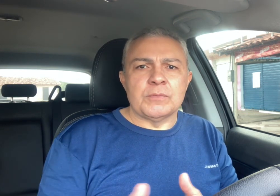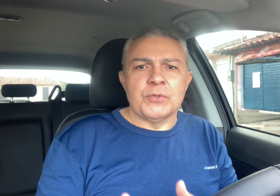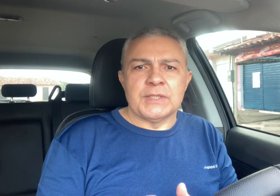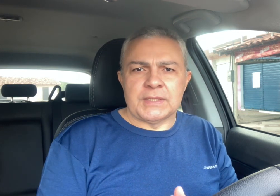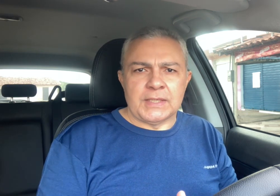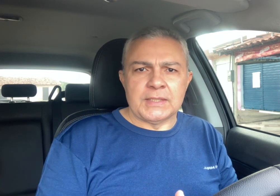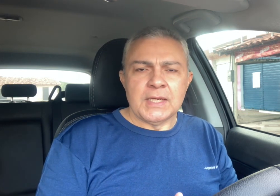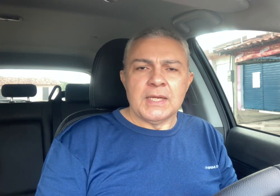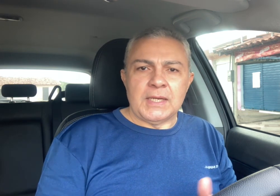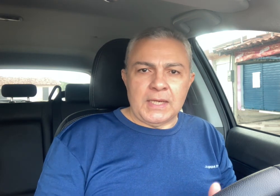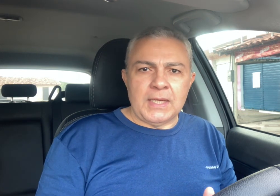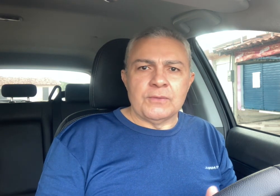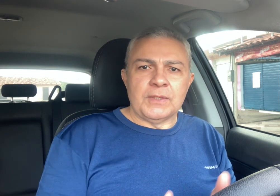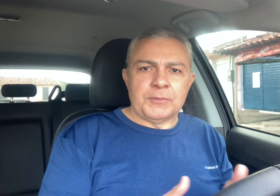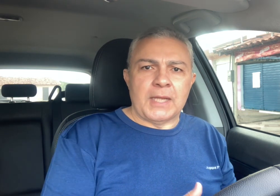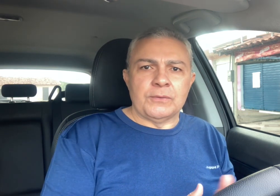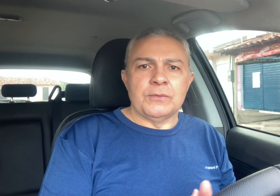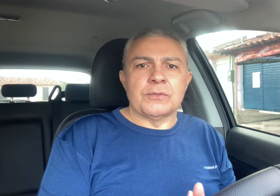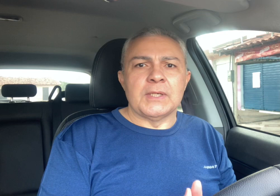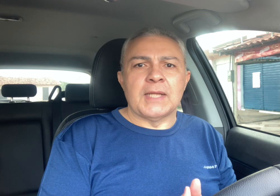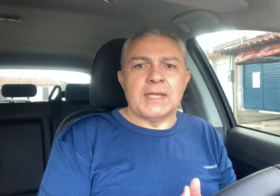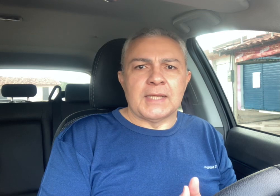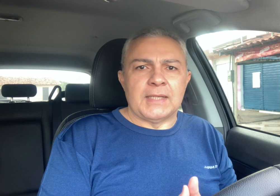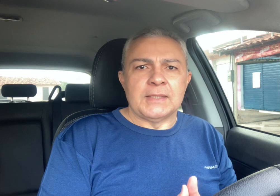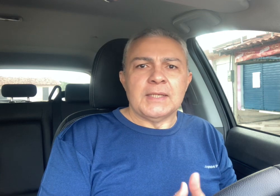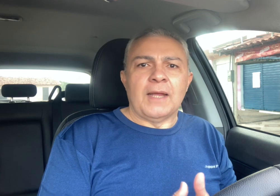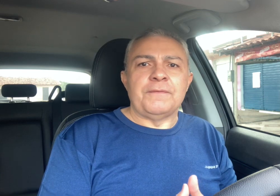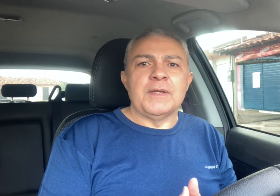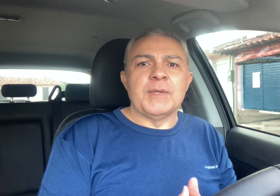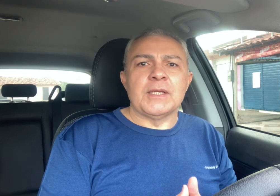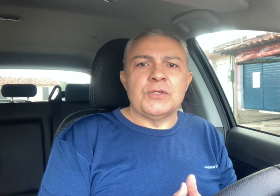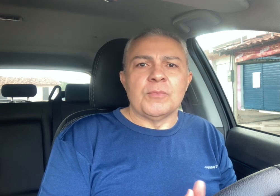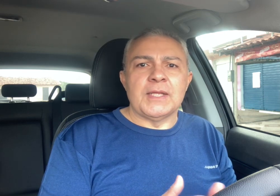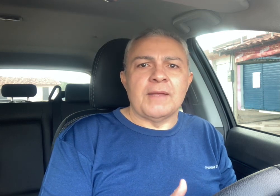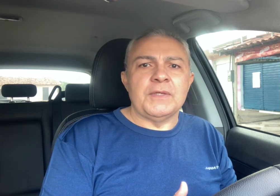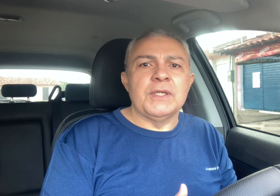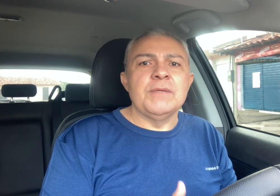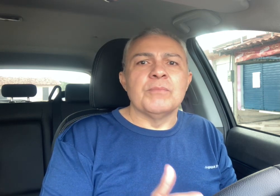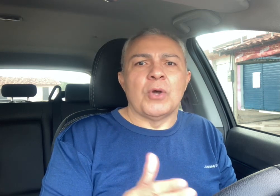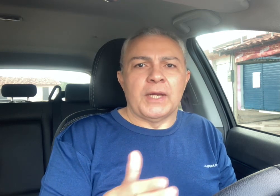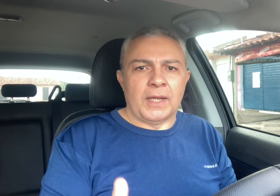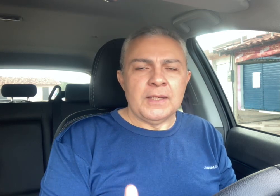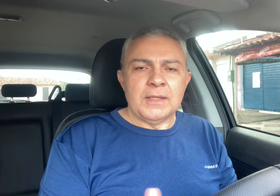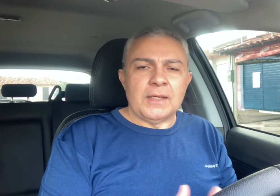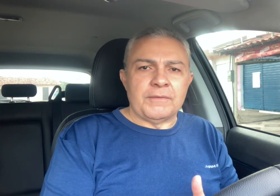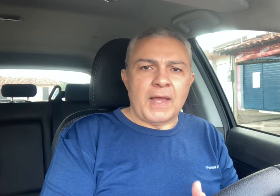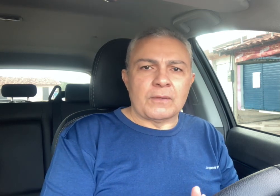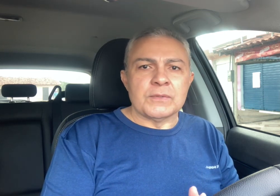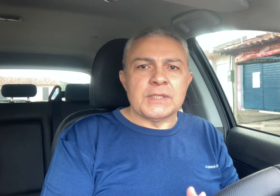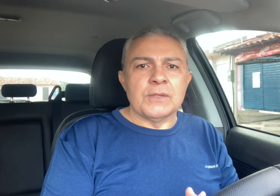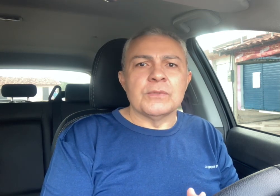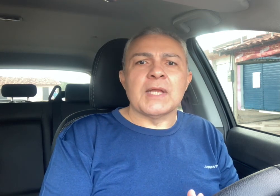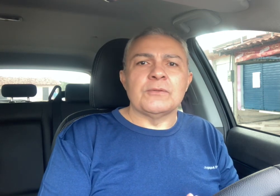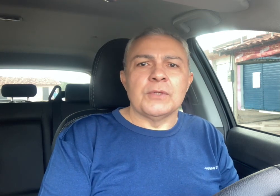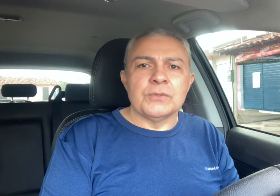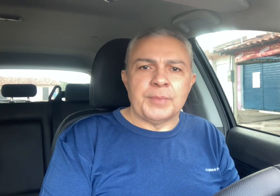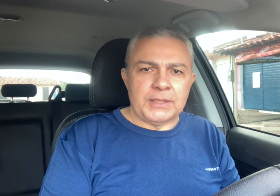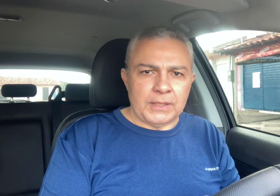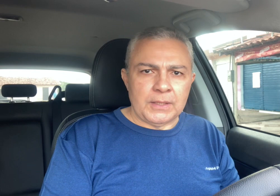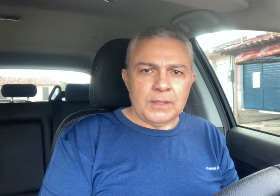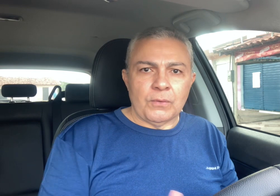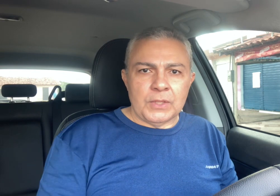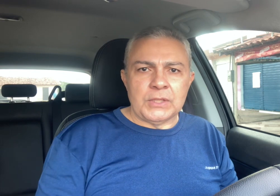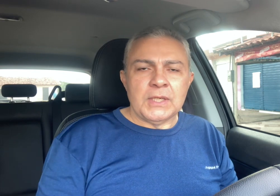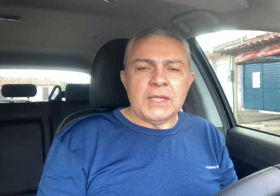em 2016. Nele, o deputado do Solidariedade afirma que Dilma deve ir embora e levar consigo os ladrões do